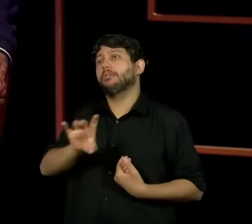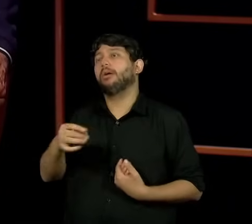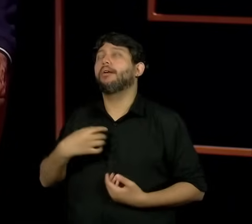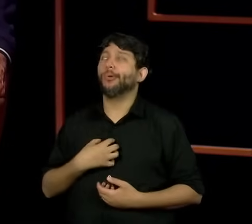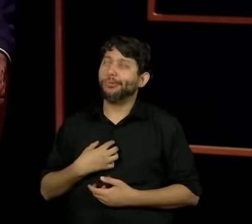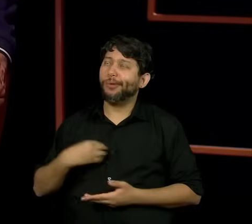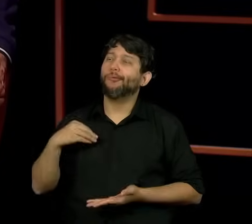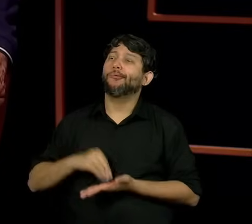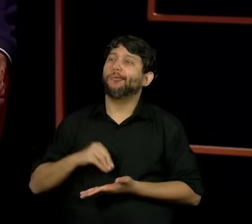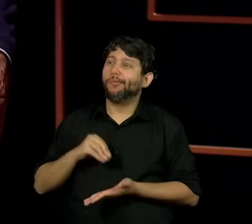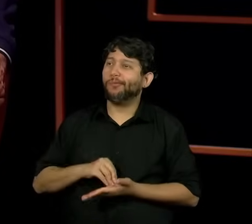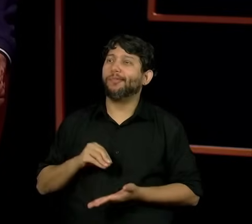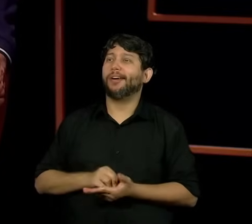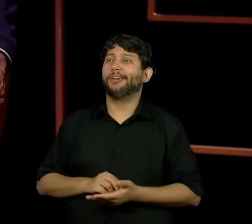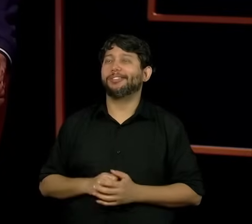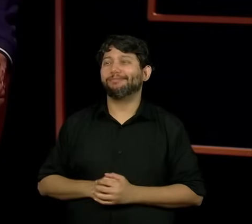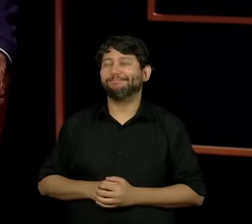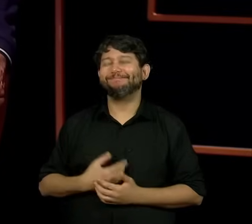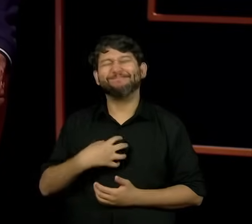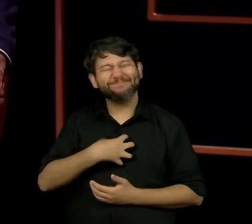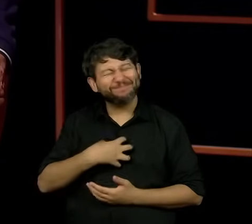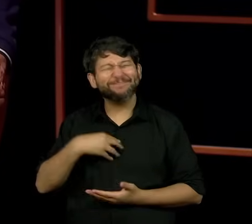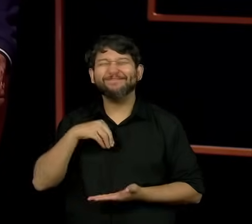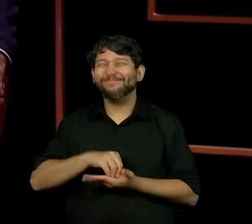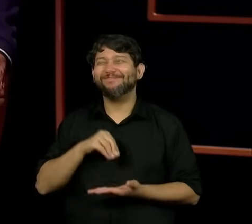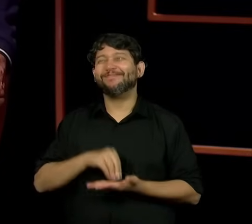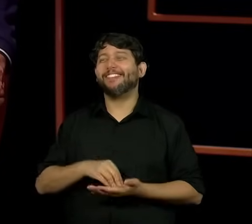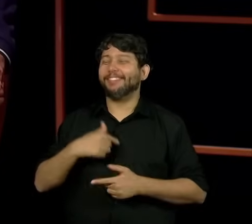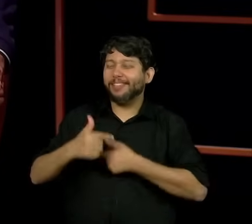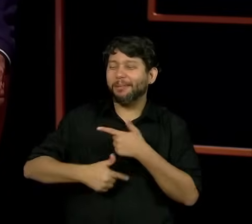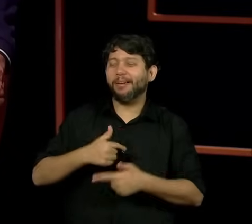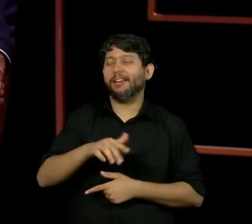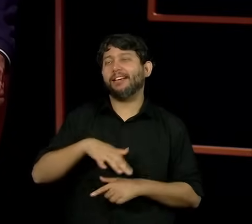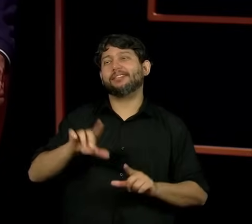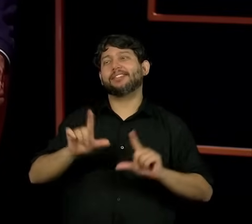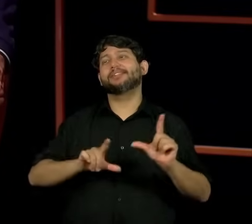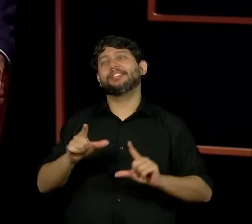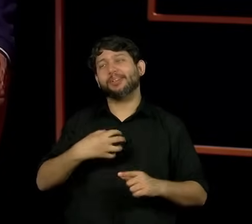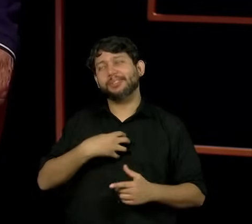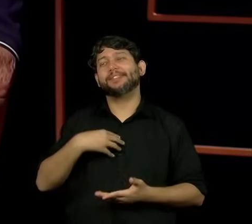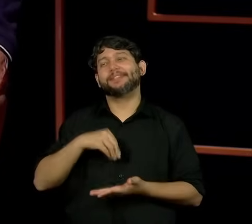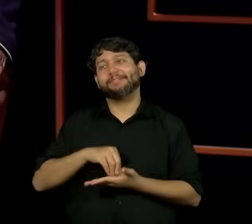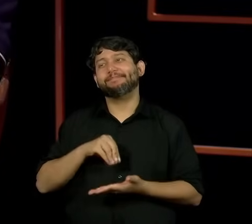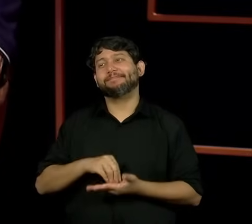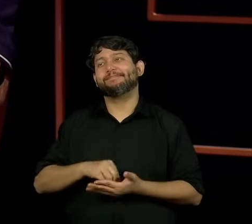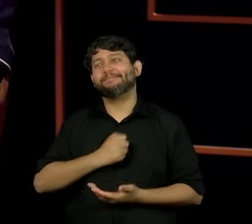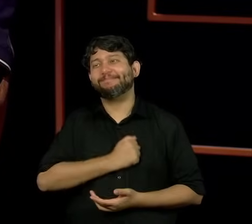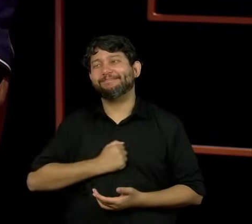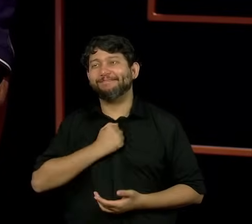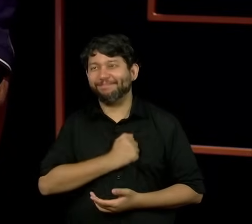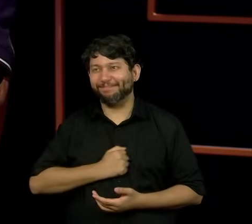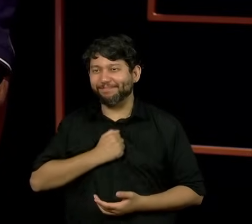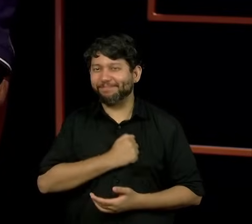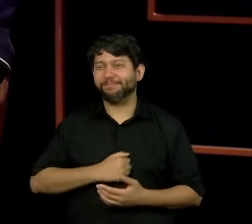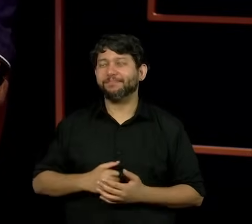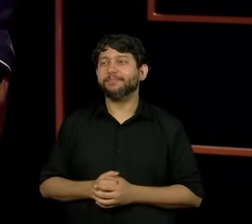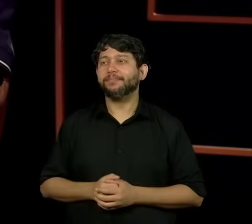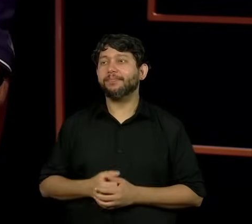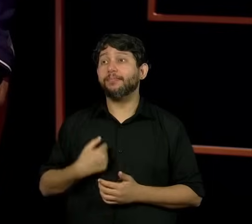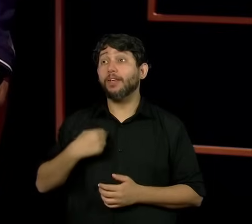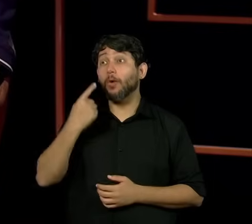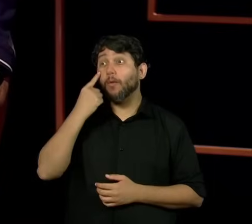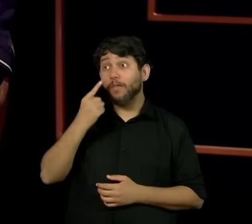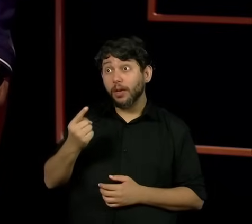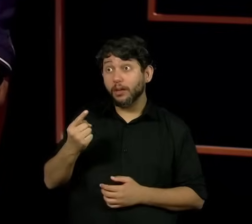falta deles, sinto falta da televisão hoje em dia. O que eu vejo não me